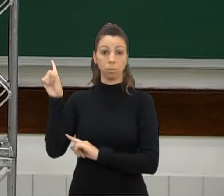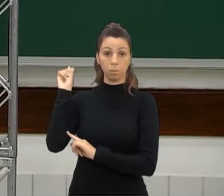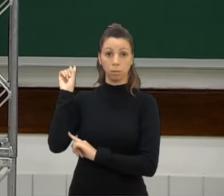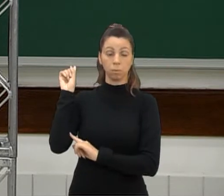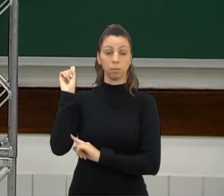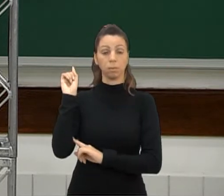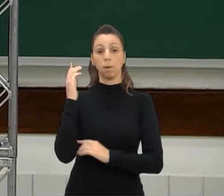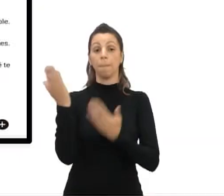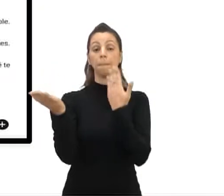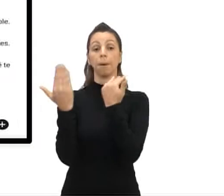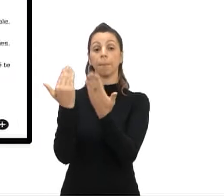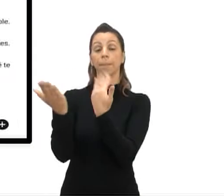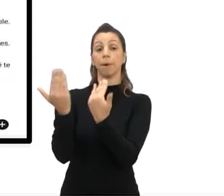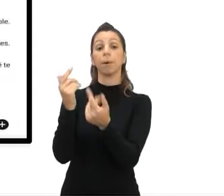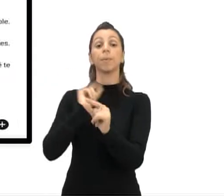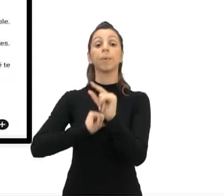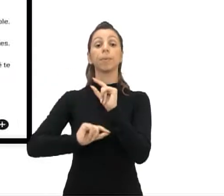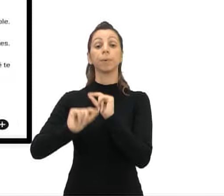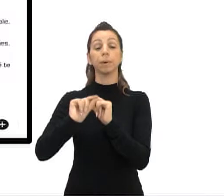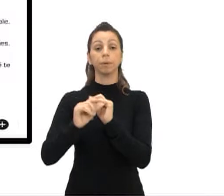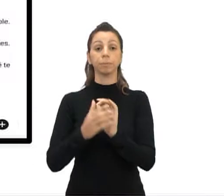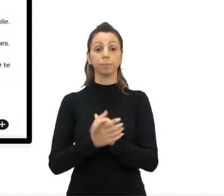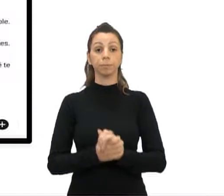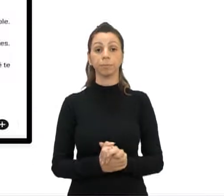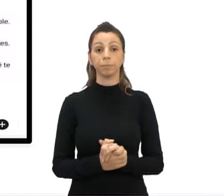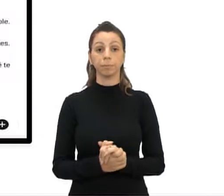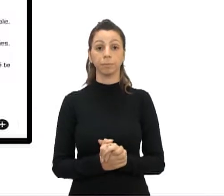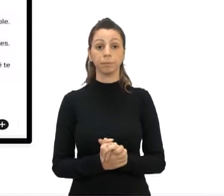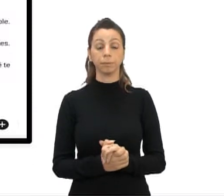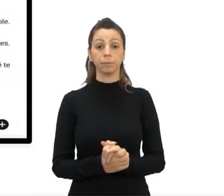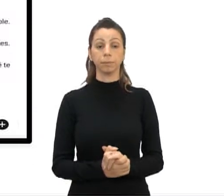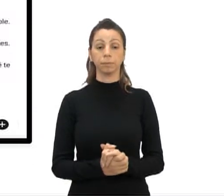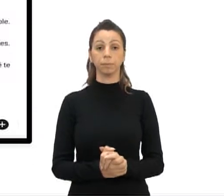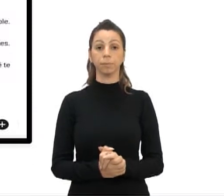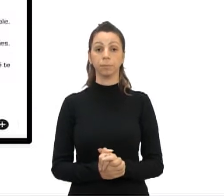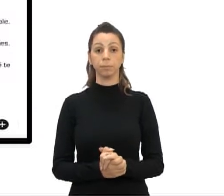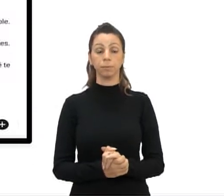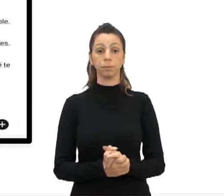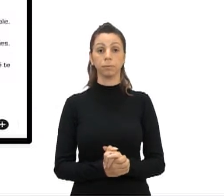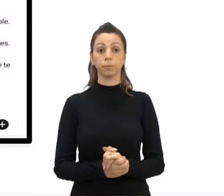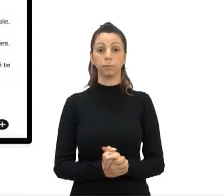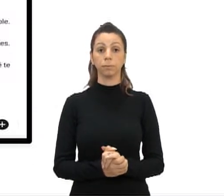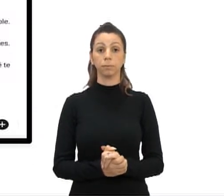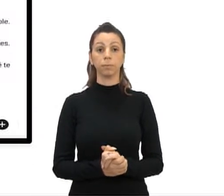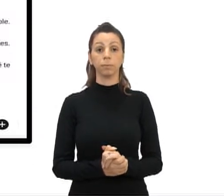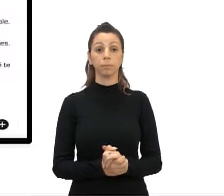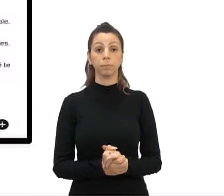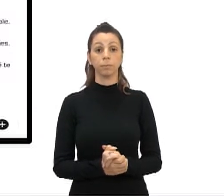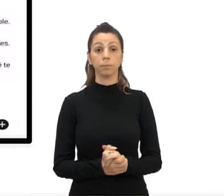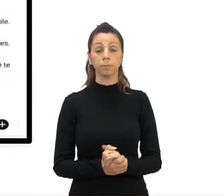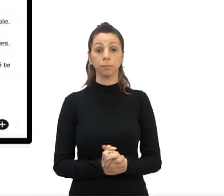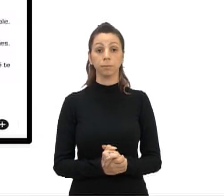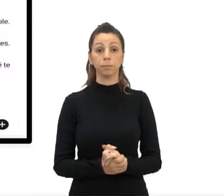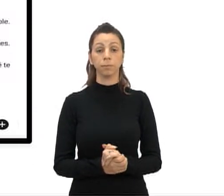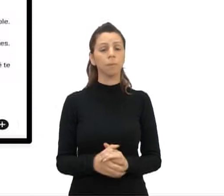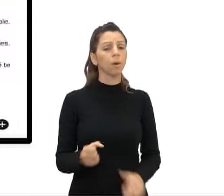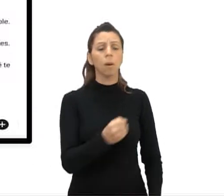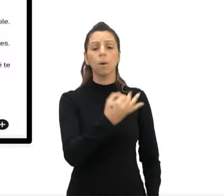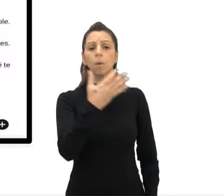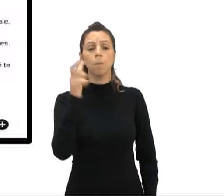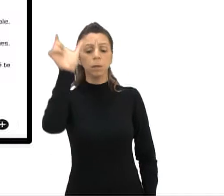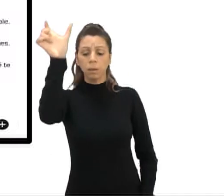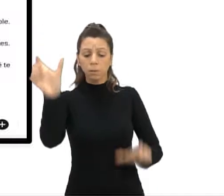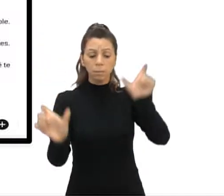conversa, nós temos a seguinte questão. Quantas pessoas conversam neste chat? Ou seja, quantas